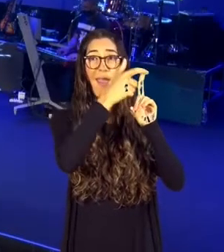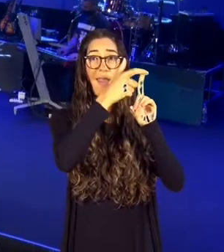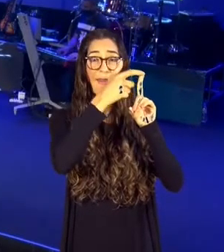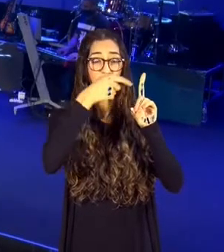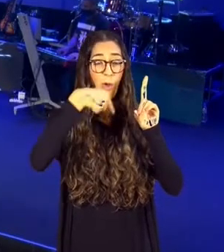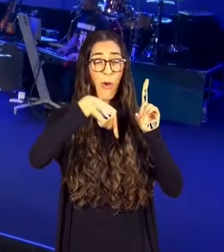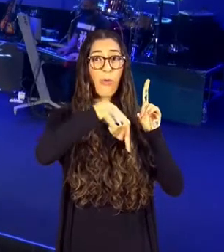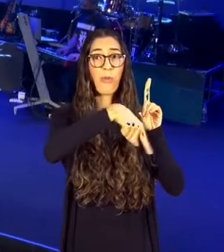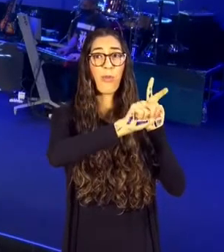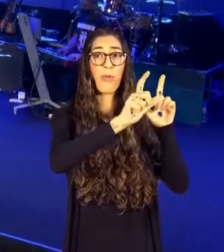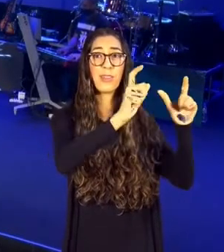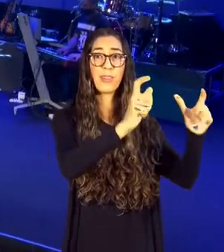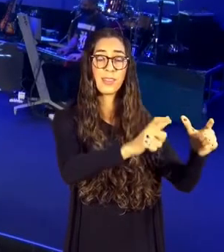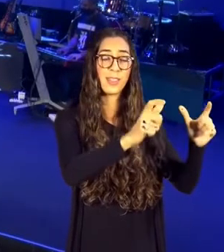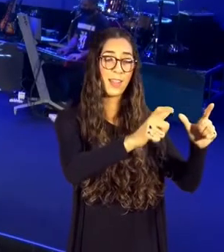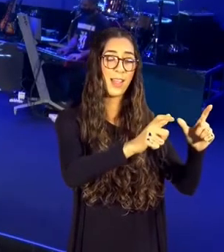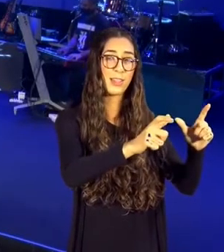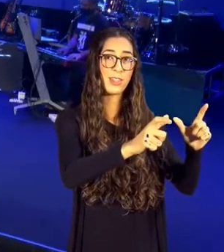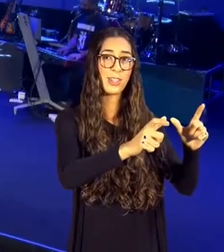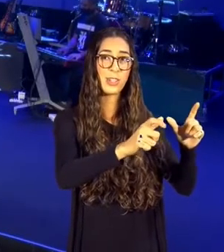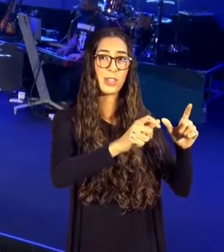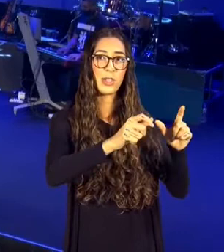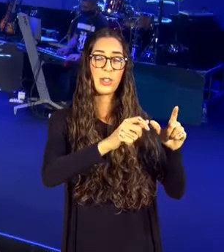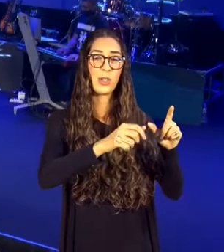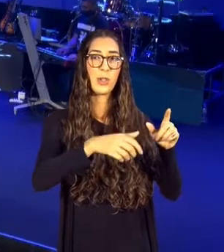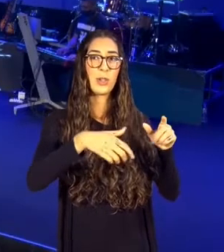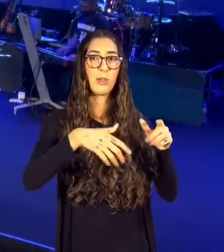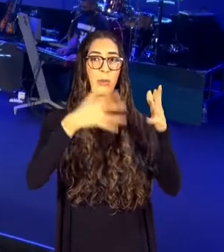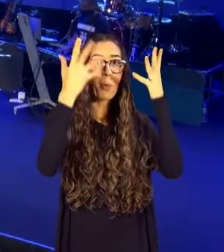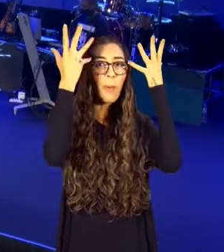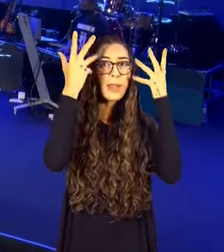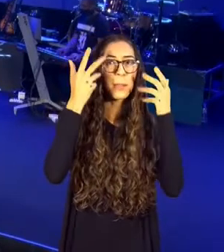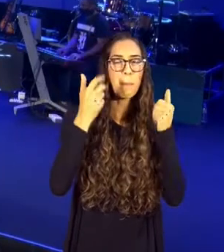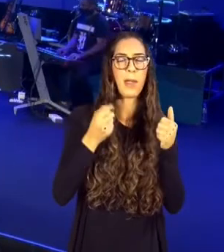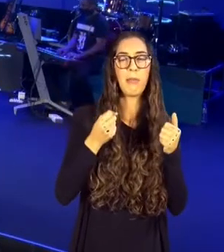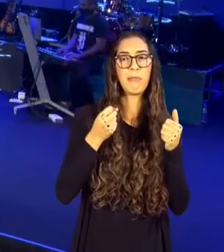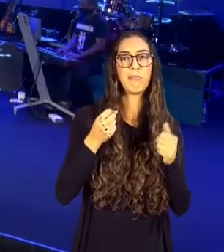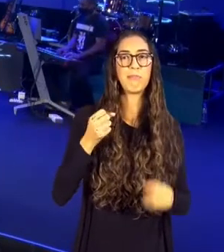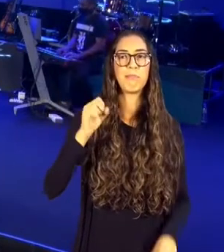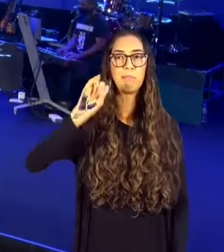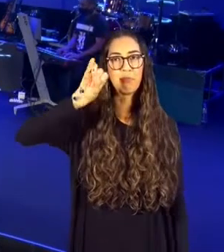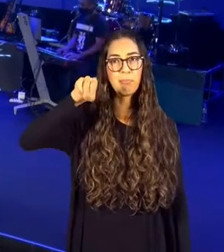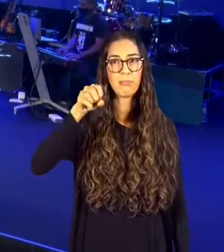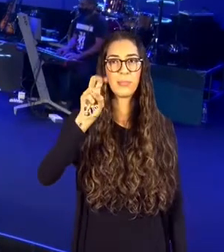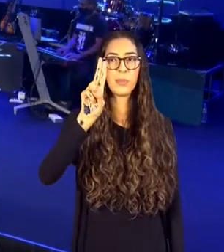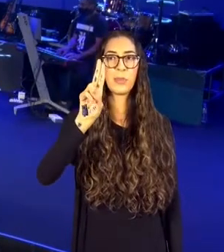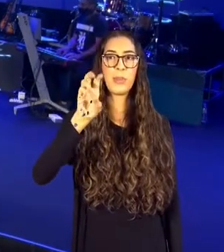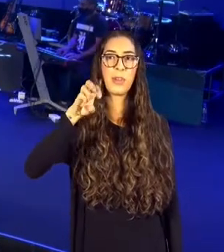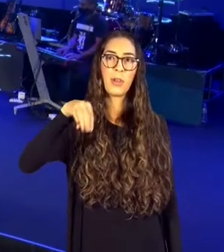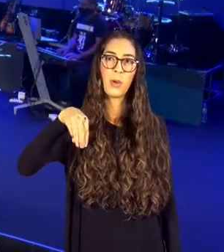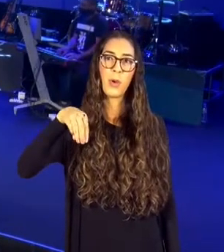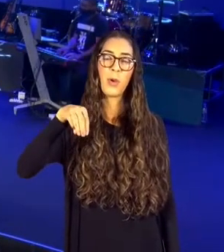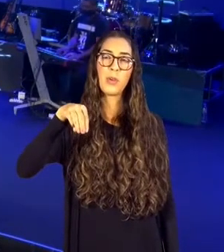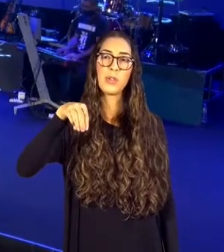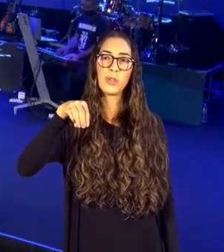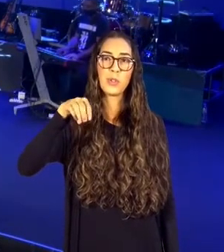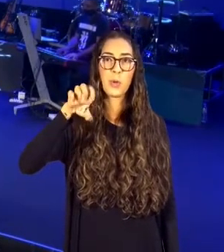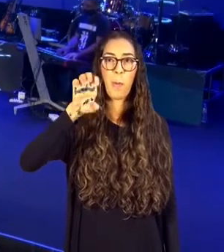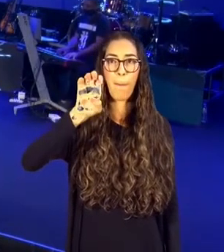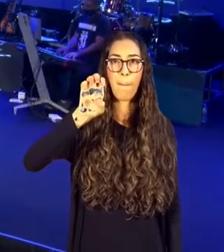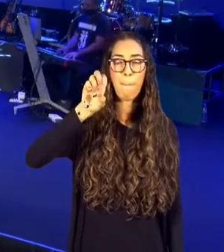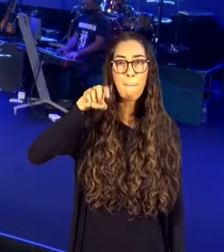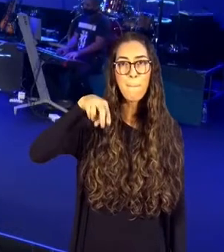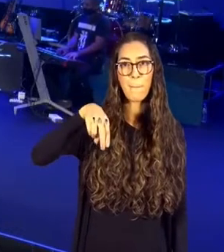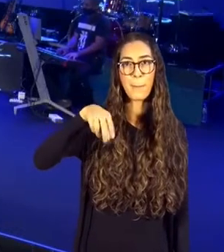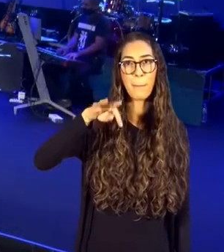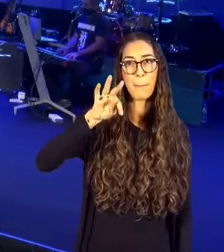num jumento. Um jumentinho cria de uma jumenta. Uau! Oitava